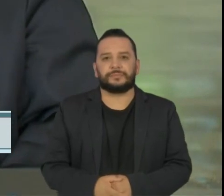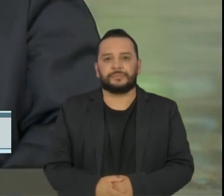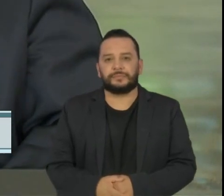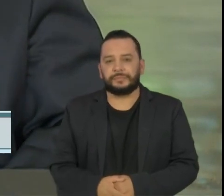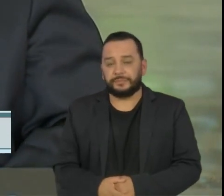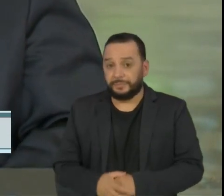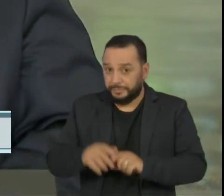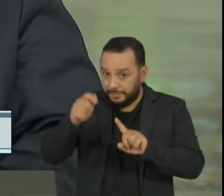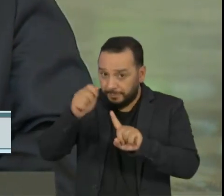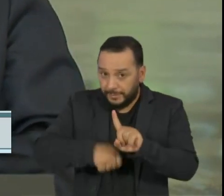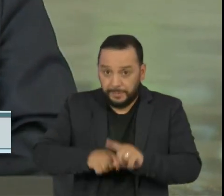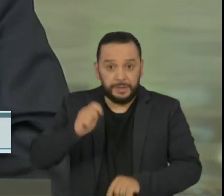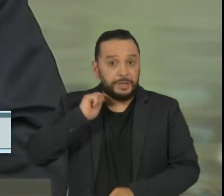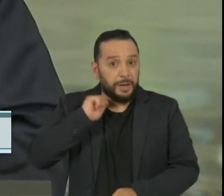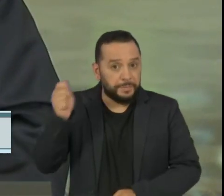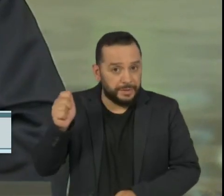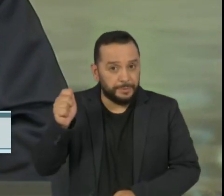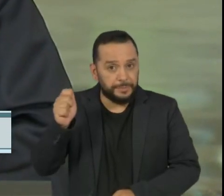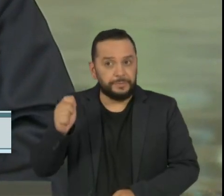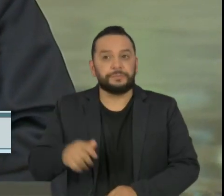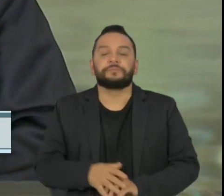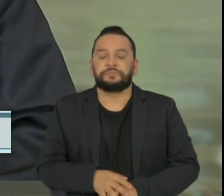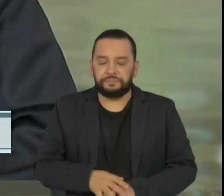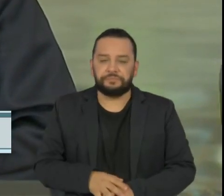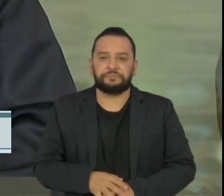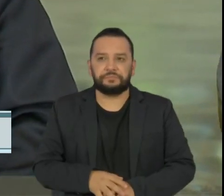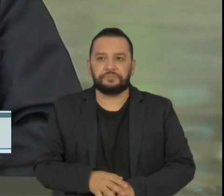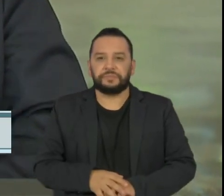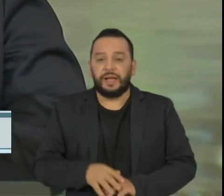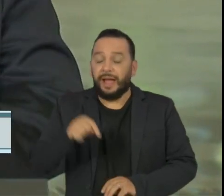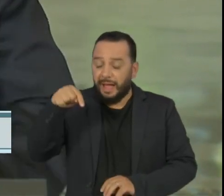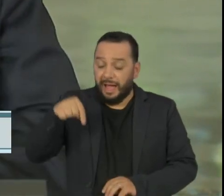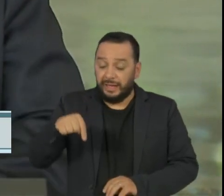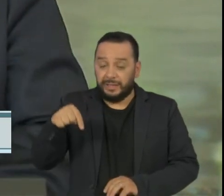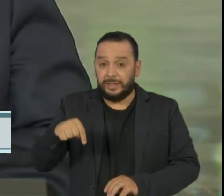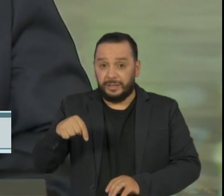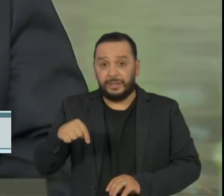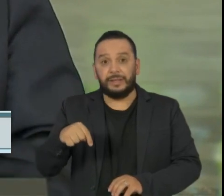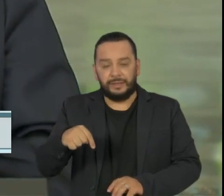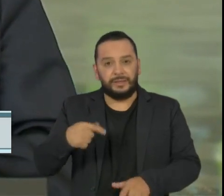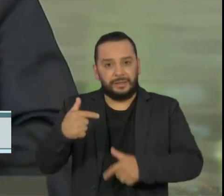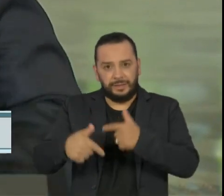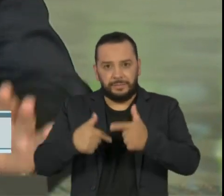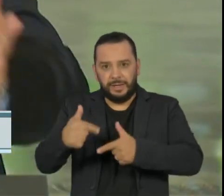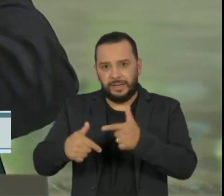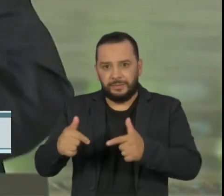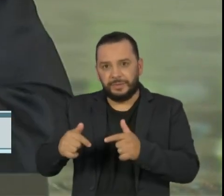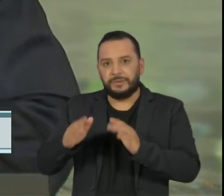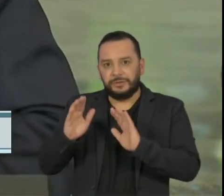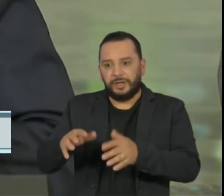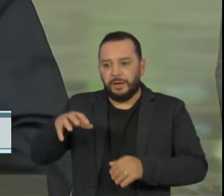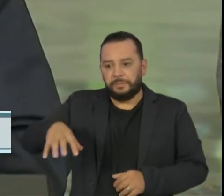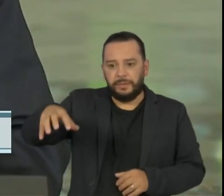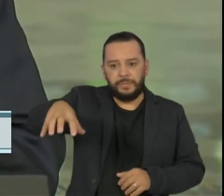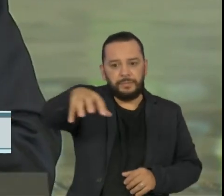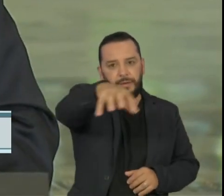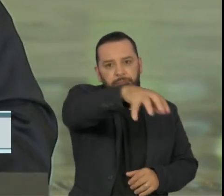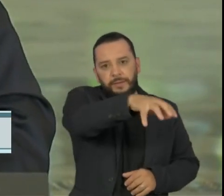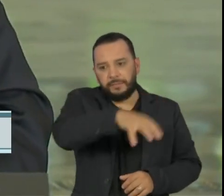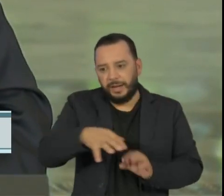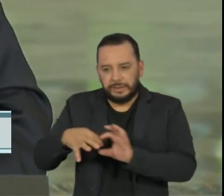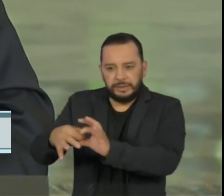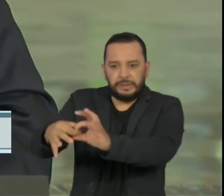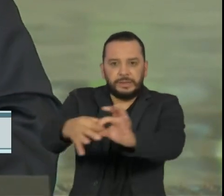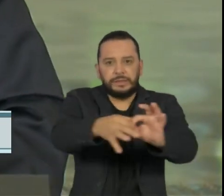Mês de abril, nós colocamos aqui que nós trabalhamos em rede, temos 17 regionais